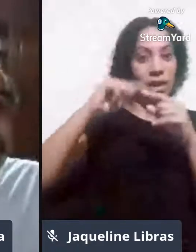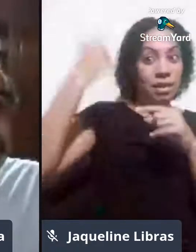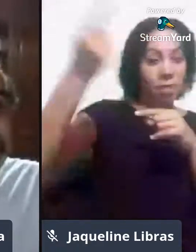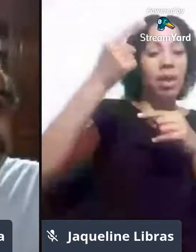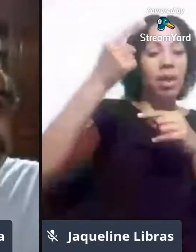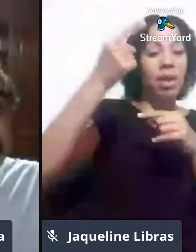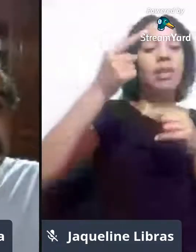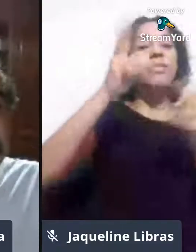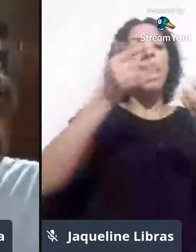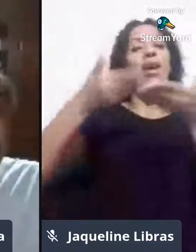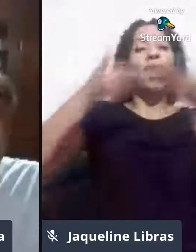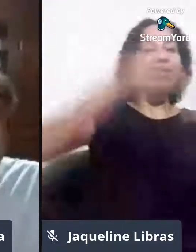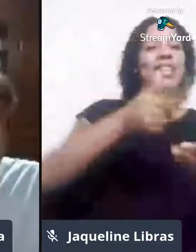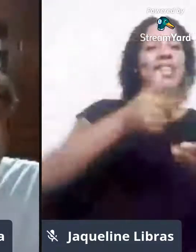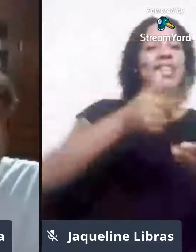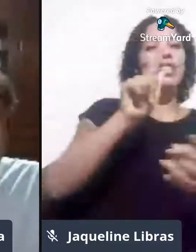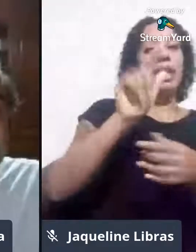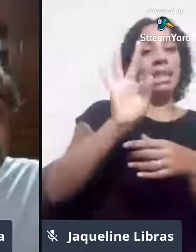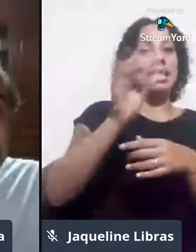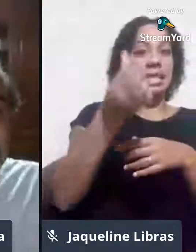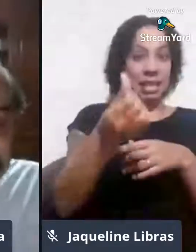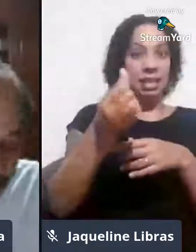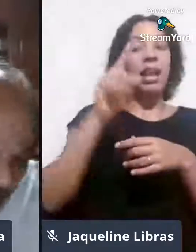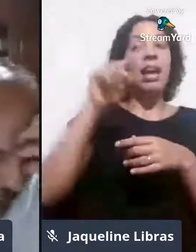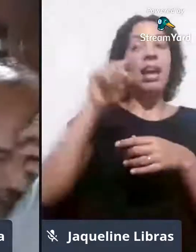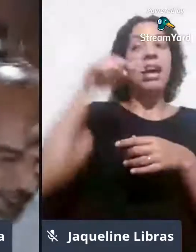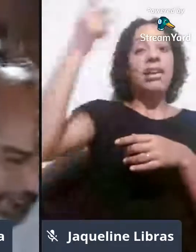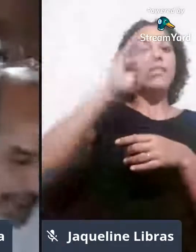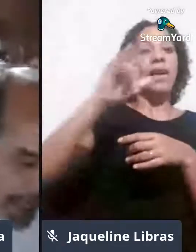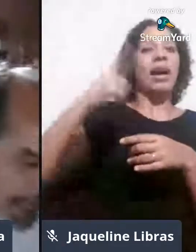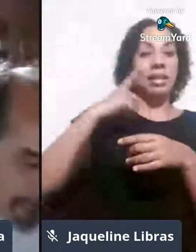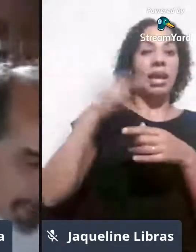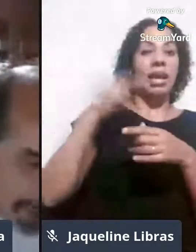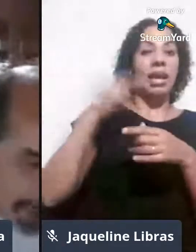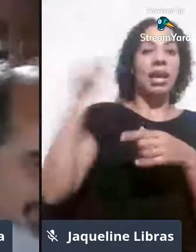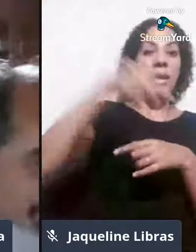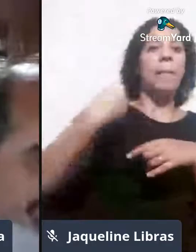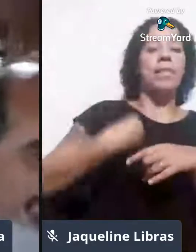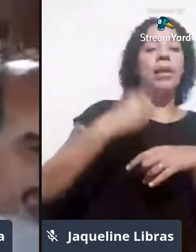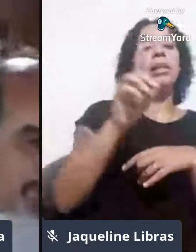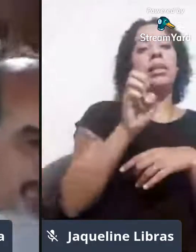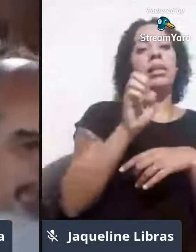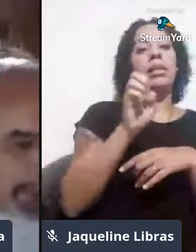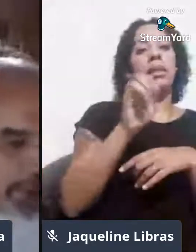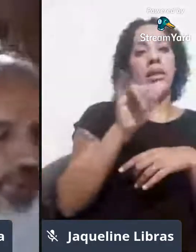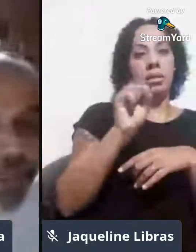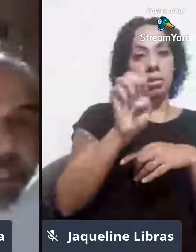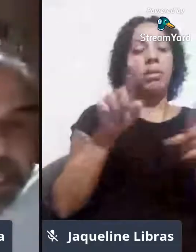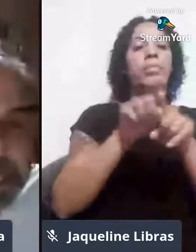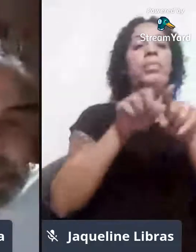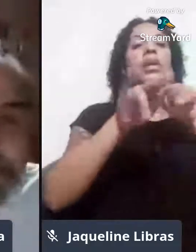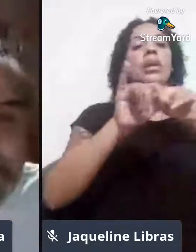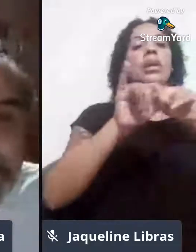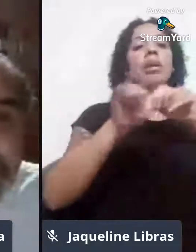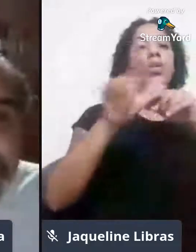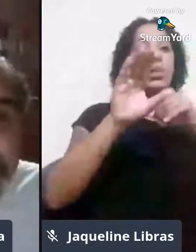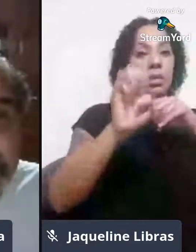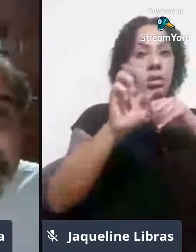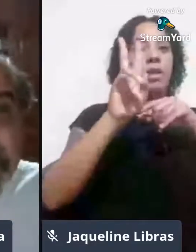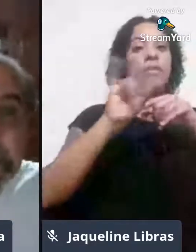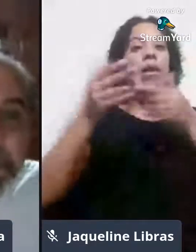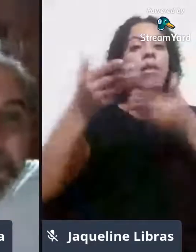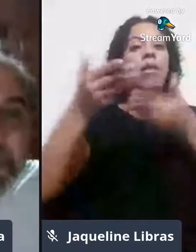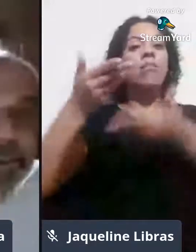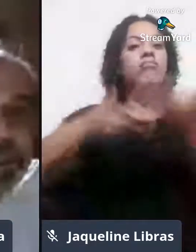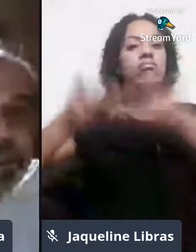GT6. Então, nós vamos ter, na semana que vem, já aqui, a Deise e a Nilce interagindo com a Deinha e com a